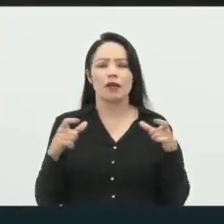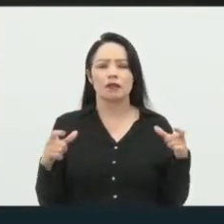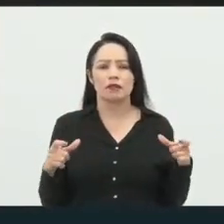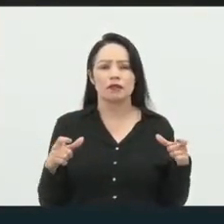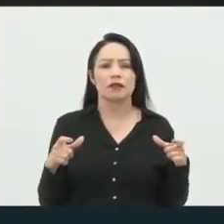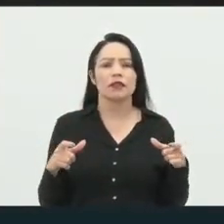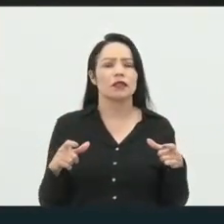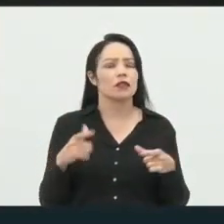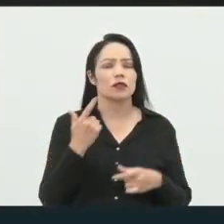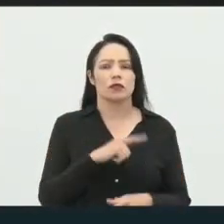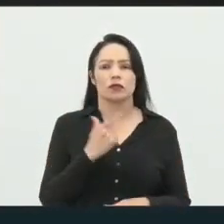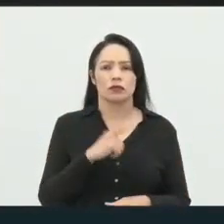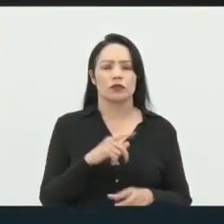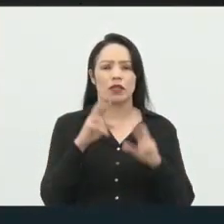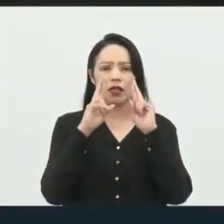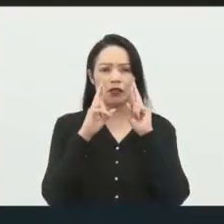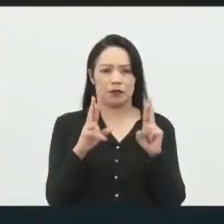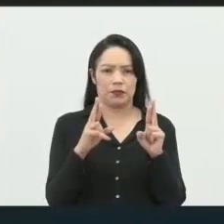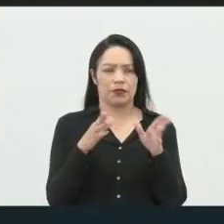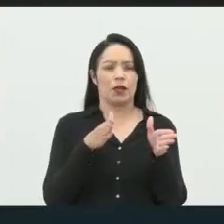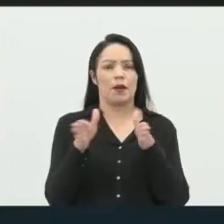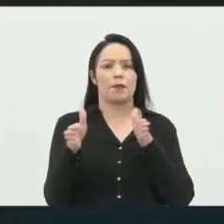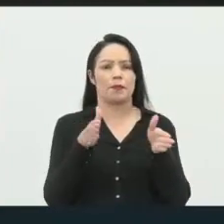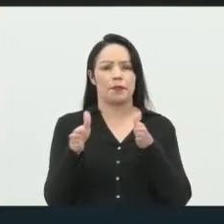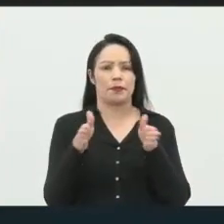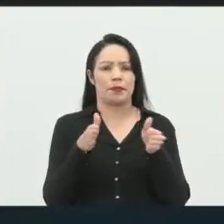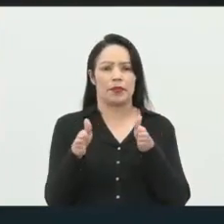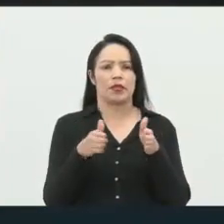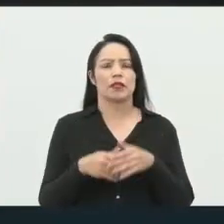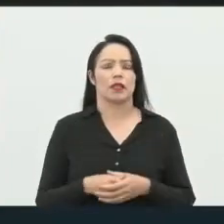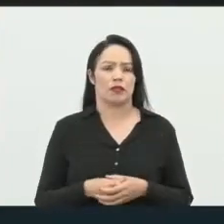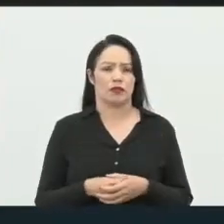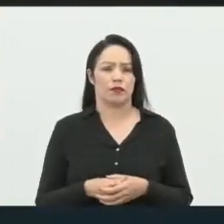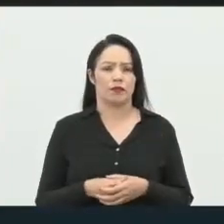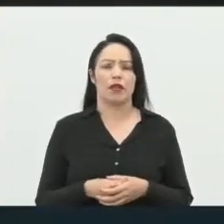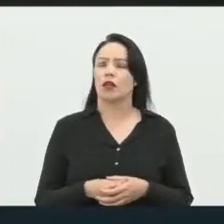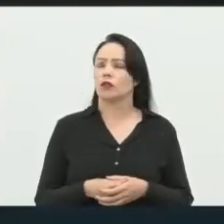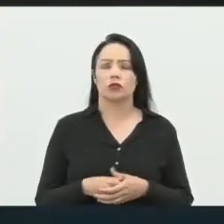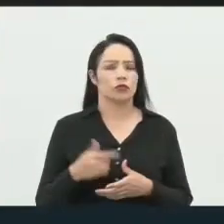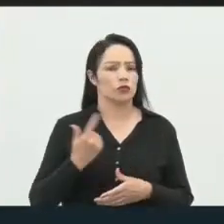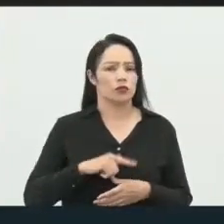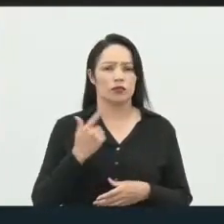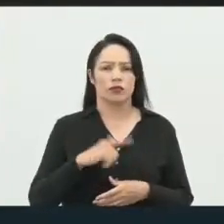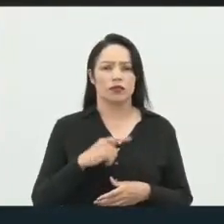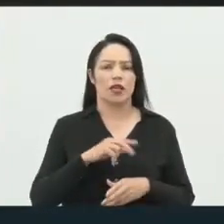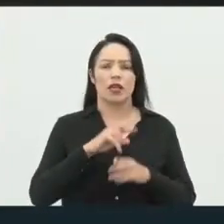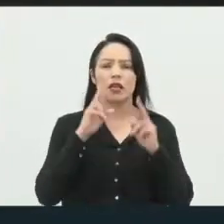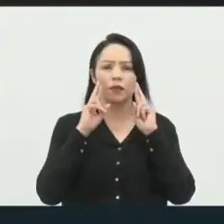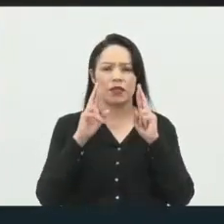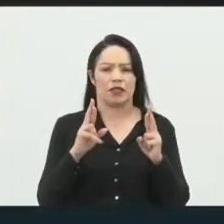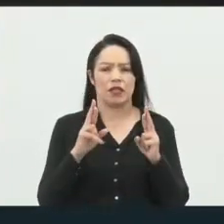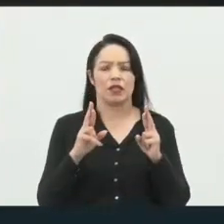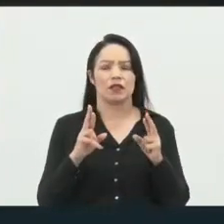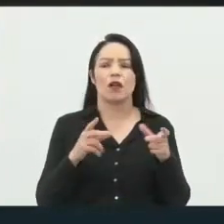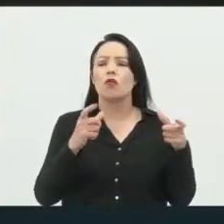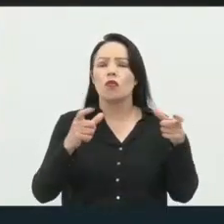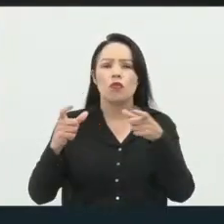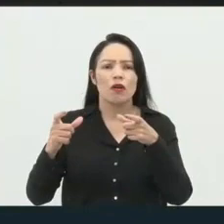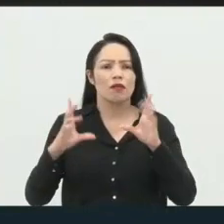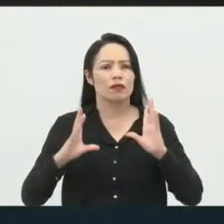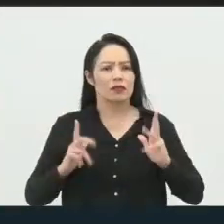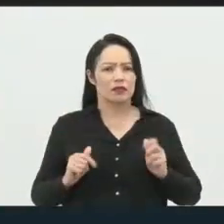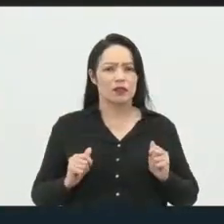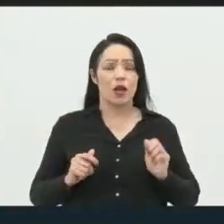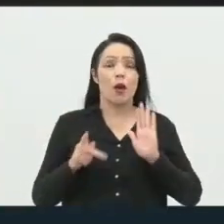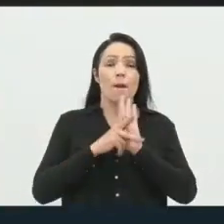não tem respeito à acessibilidade não tem respeito às condições próprias e salubres para os